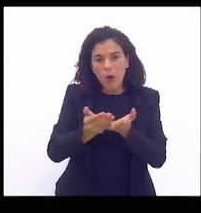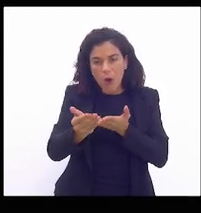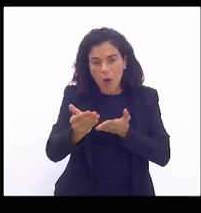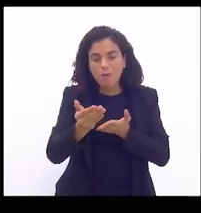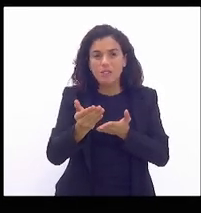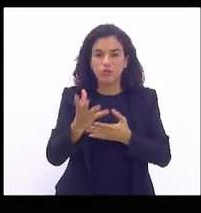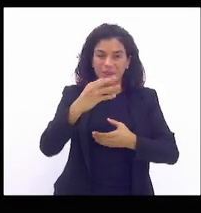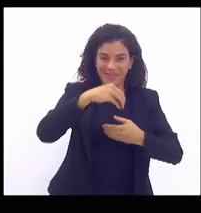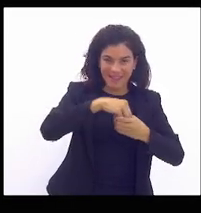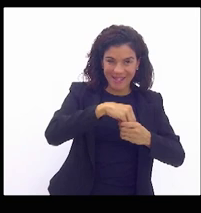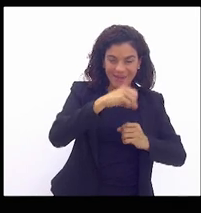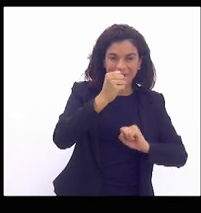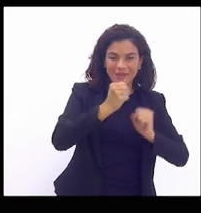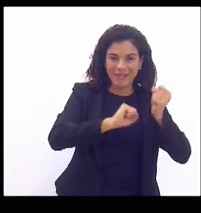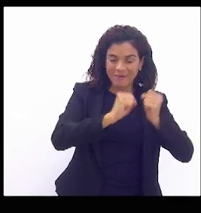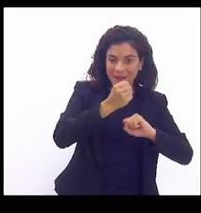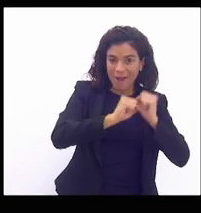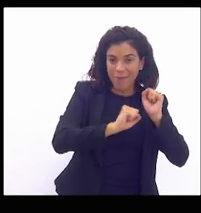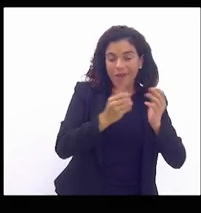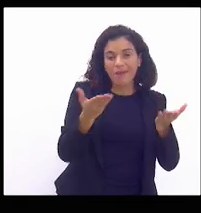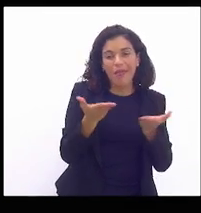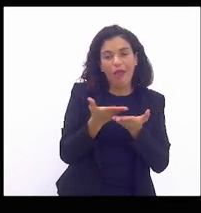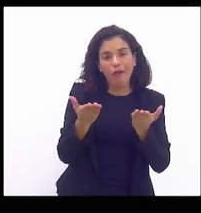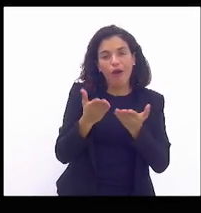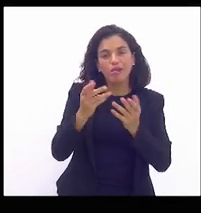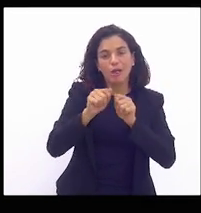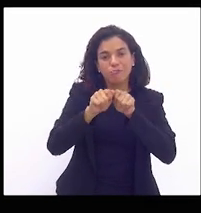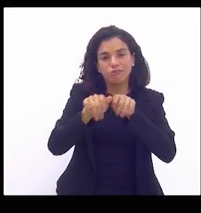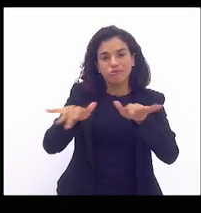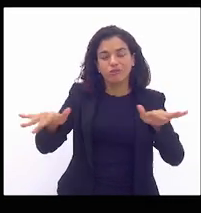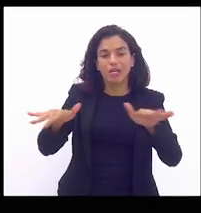interna, está dando força dentro da nossa cidade,